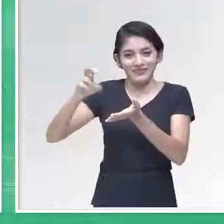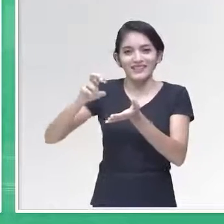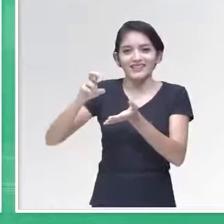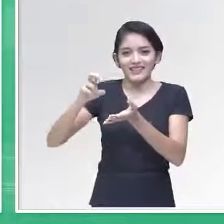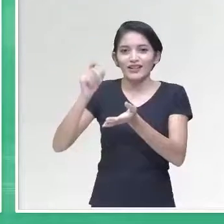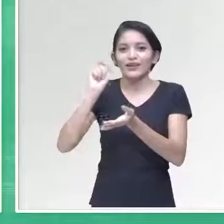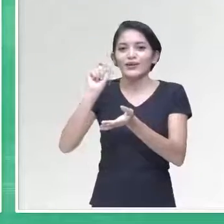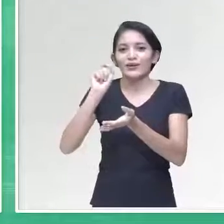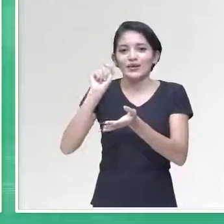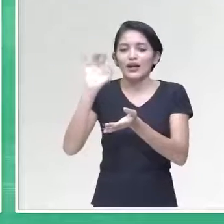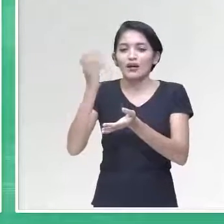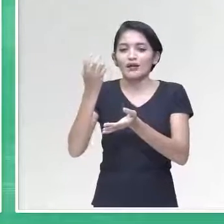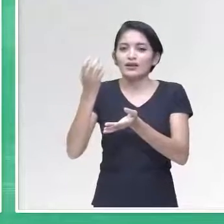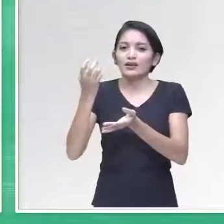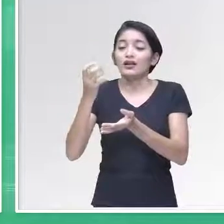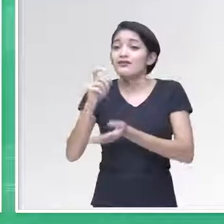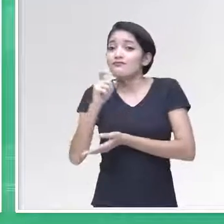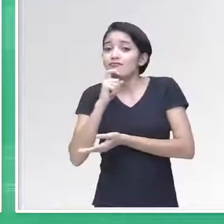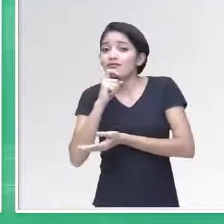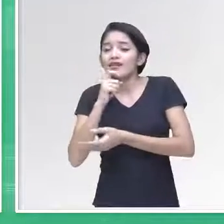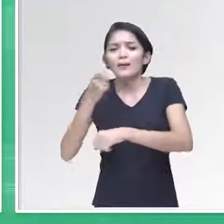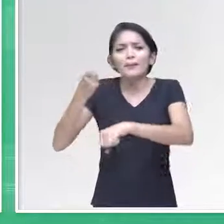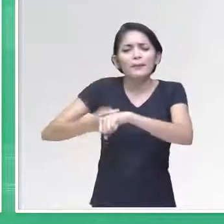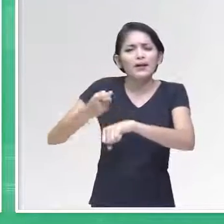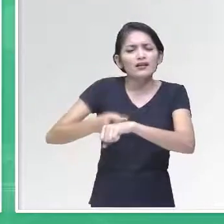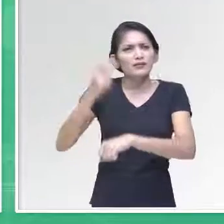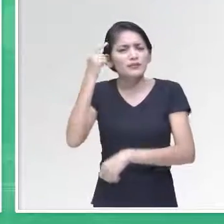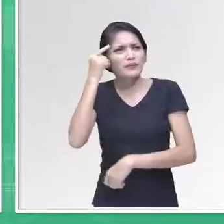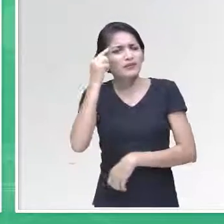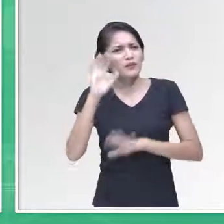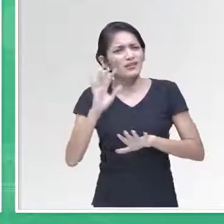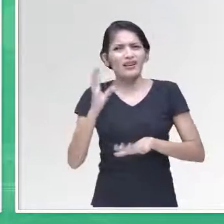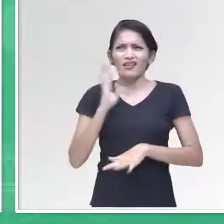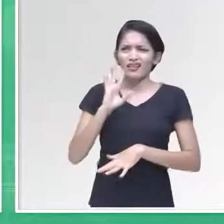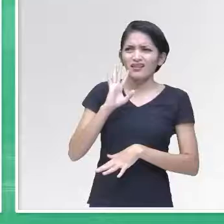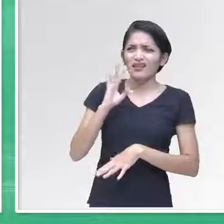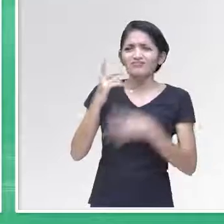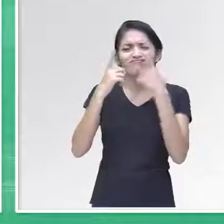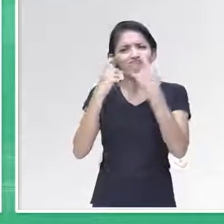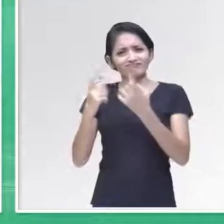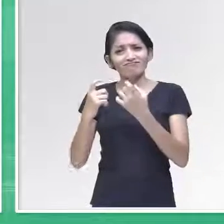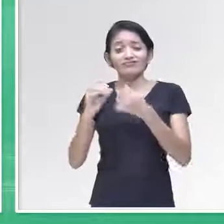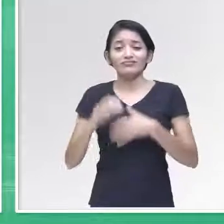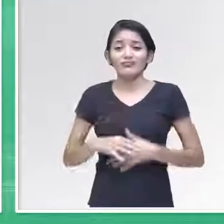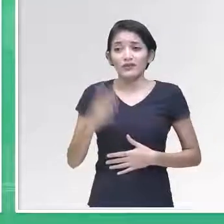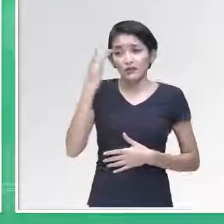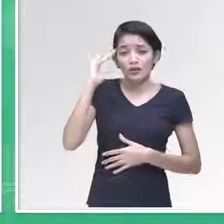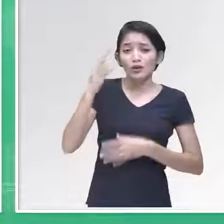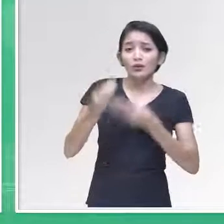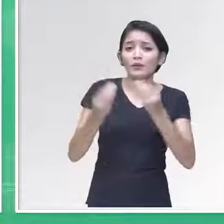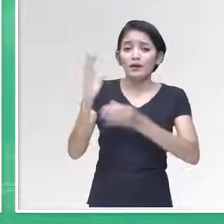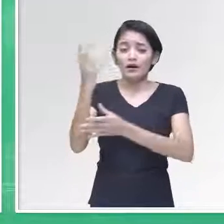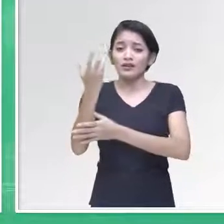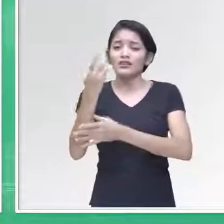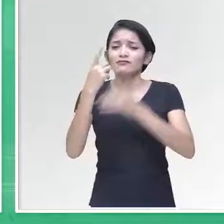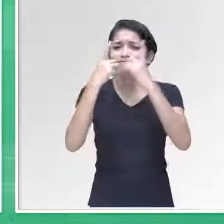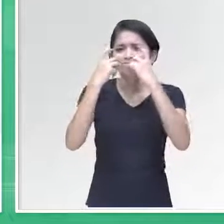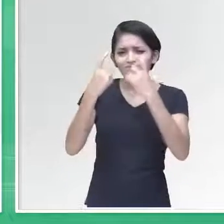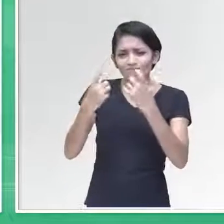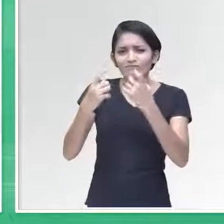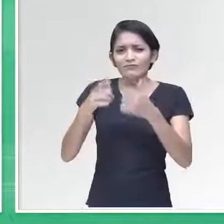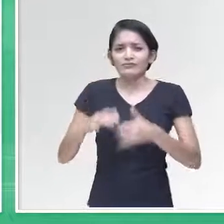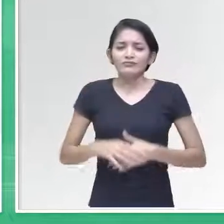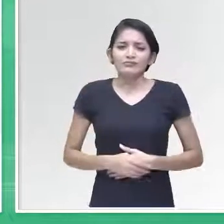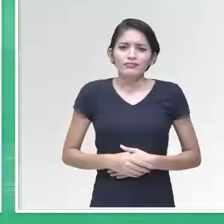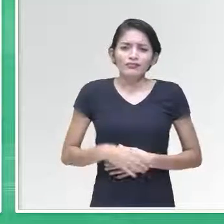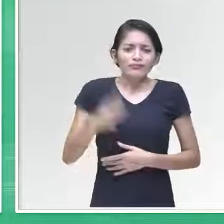estava congelado. Aí ele pensou, pô, isso aqui é legal, interessante, né? Agora, não sei como é que é interessante para ele,